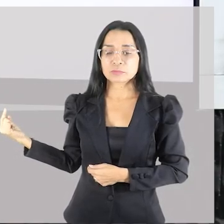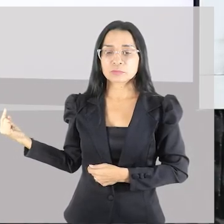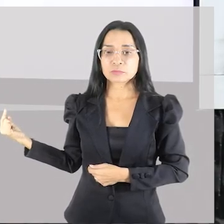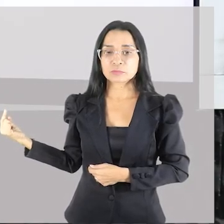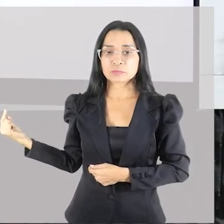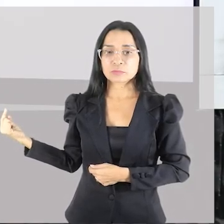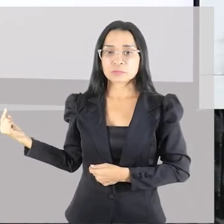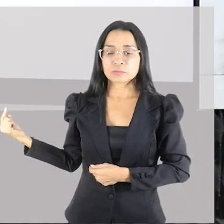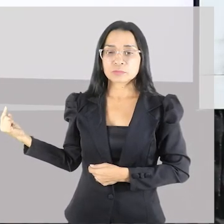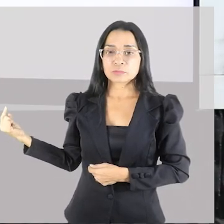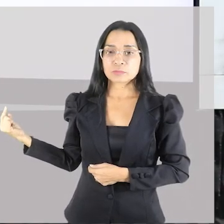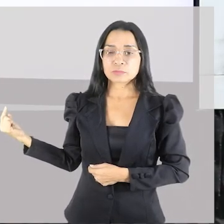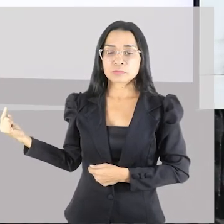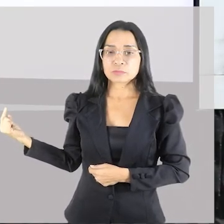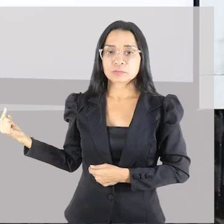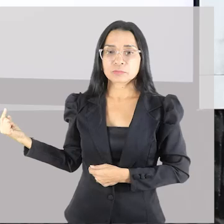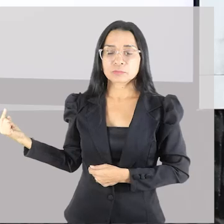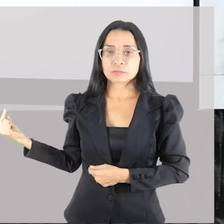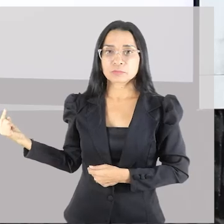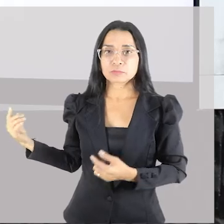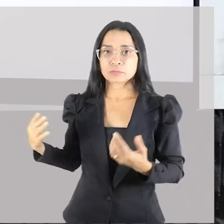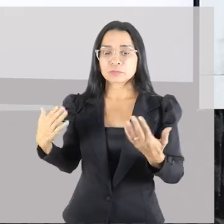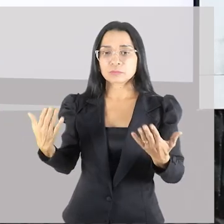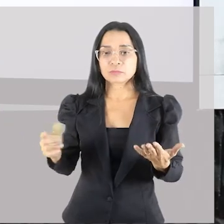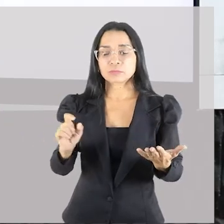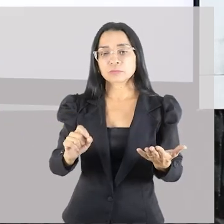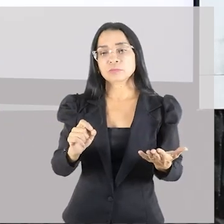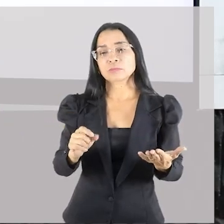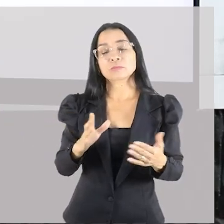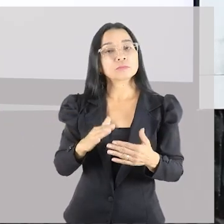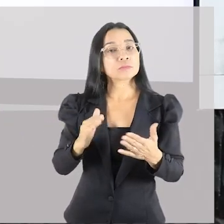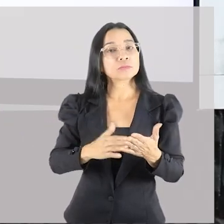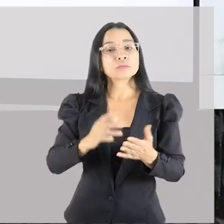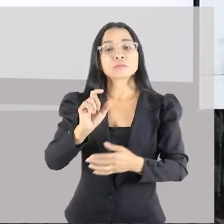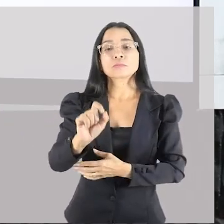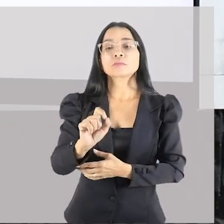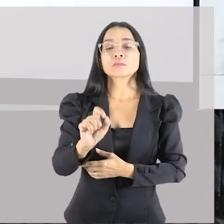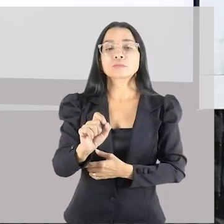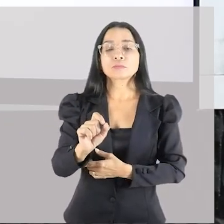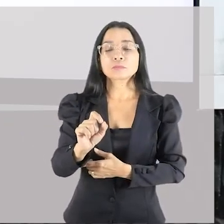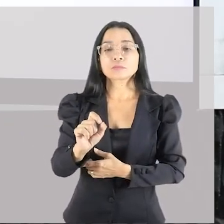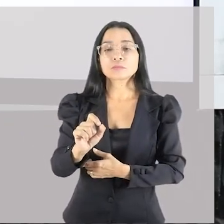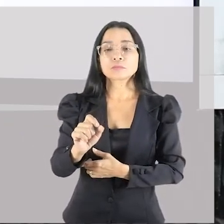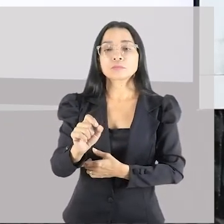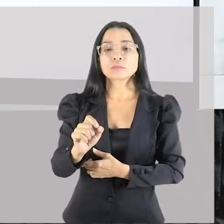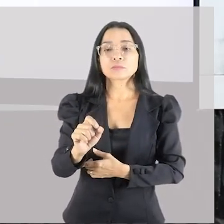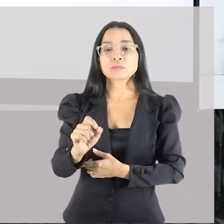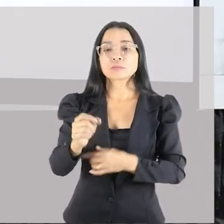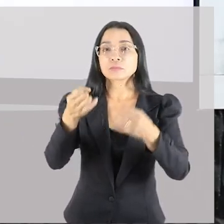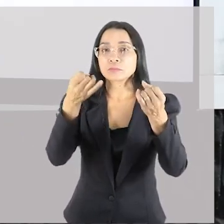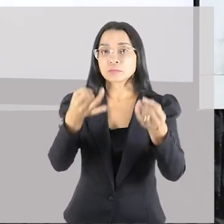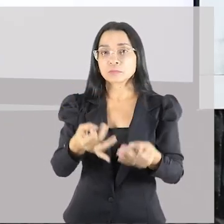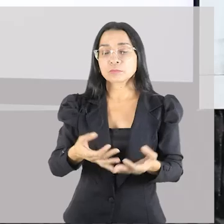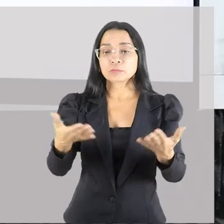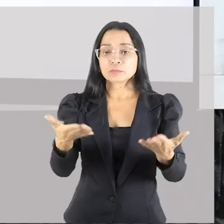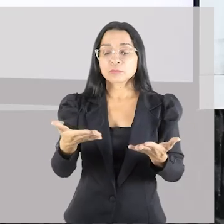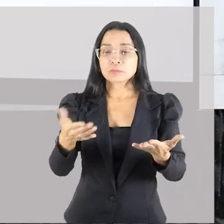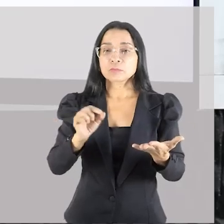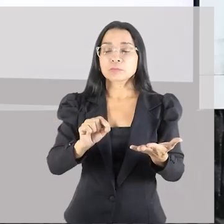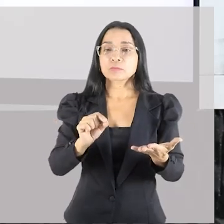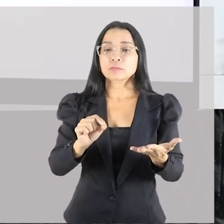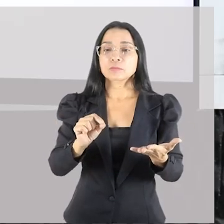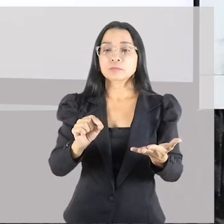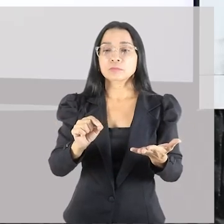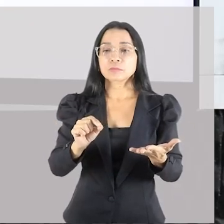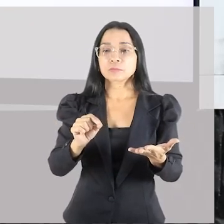membros do partido português. Então, tudo isso que nós acabamos de narrar aqui,